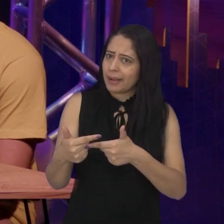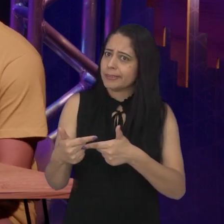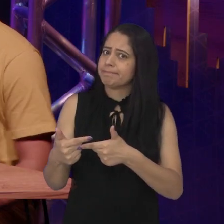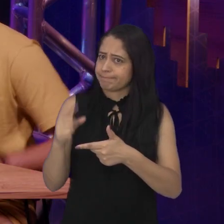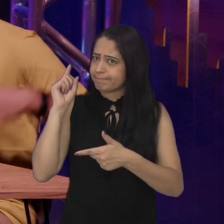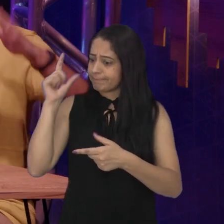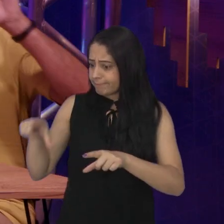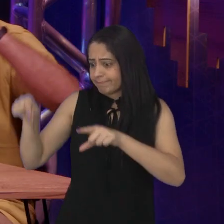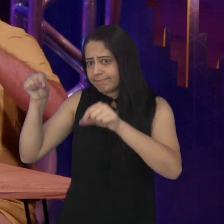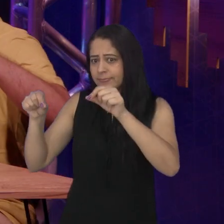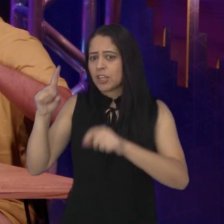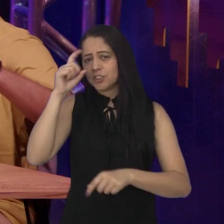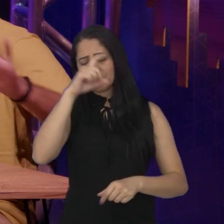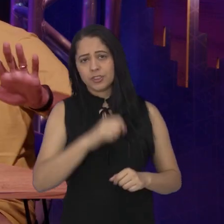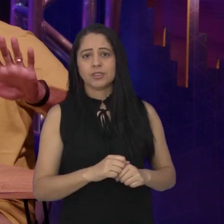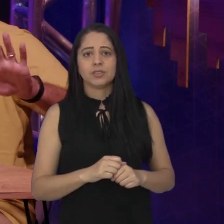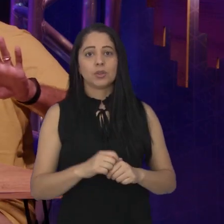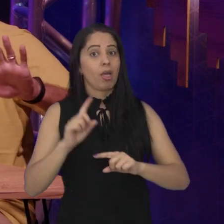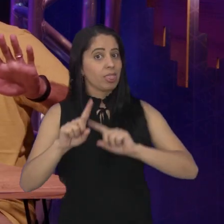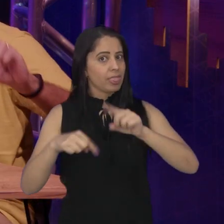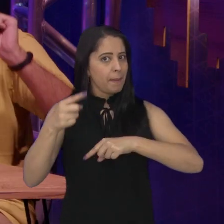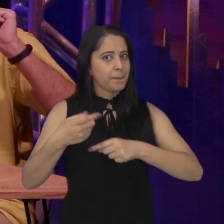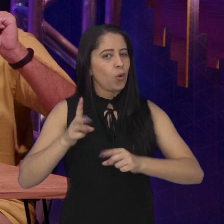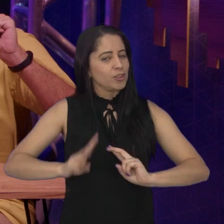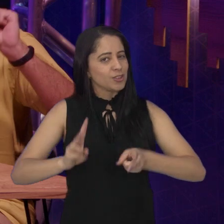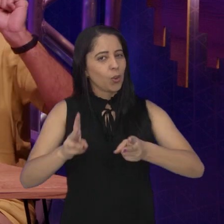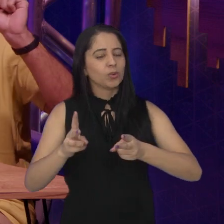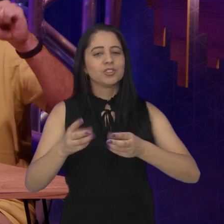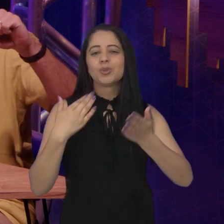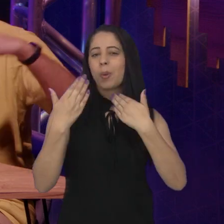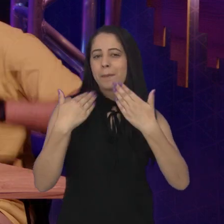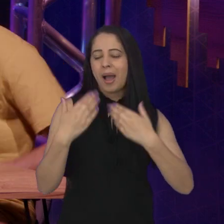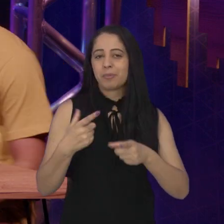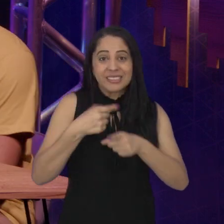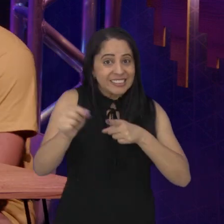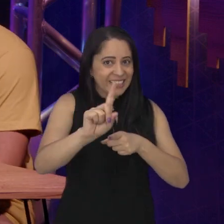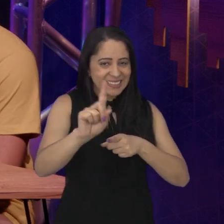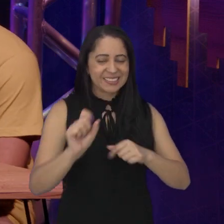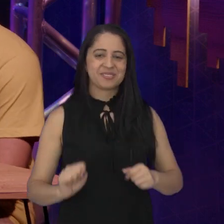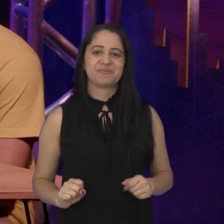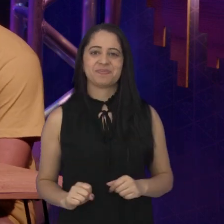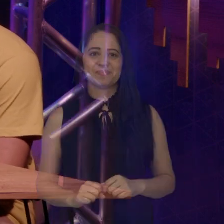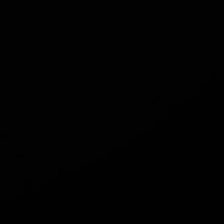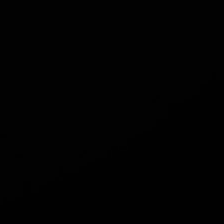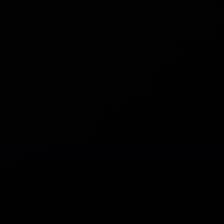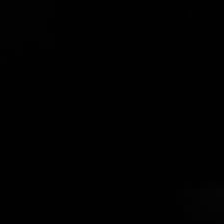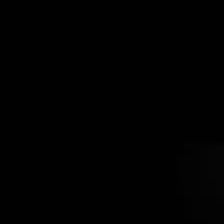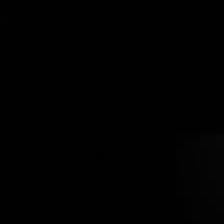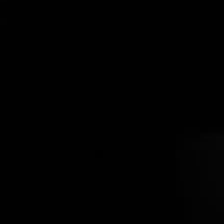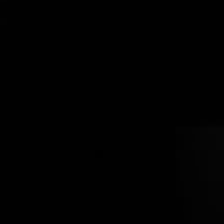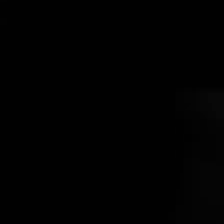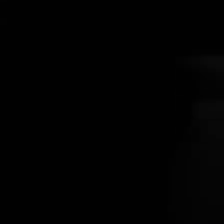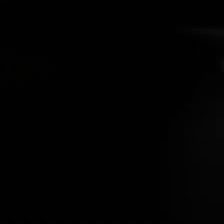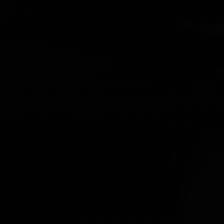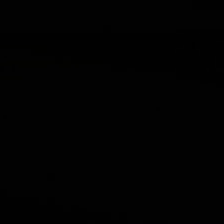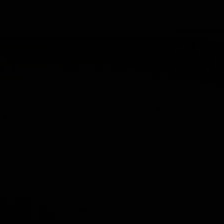É difícil. Bem, a gente já continua essa conversa daqui a pouquinho no próximo bloco. Não saia daí.